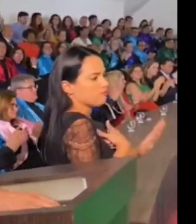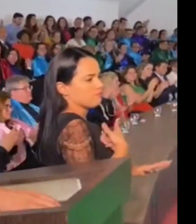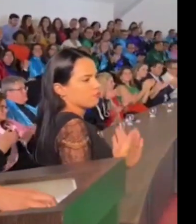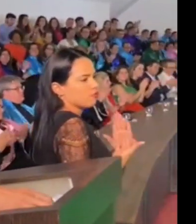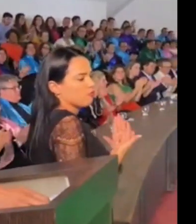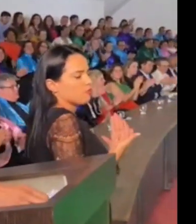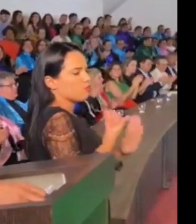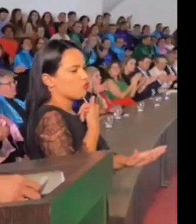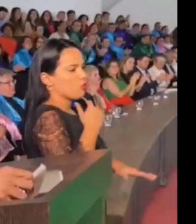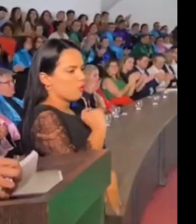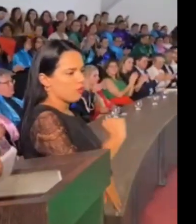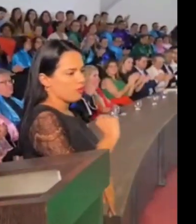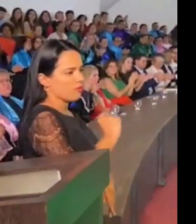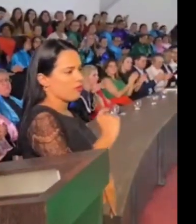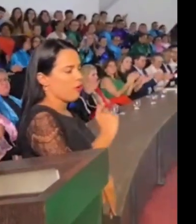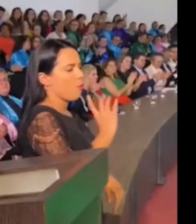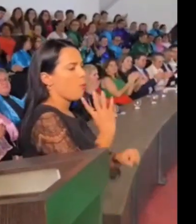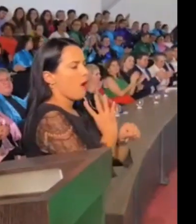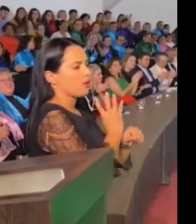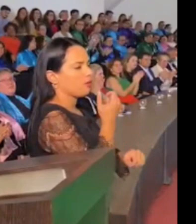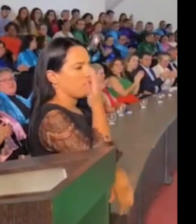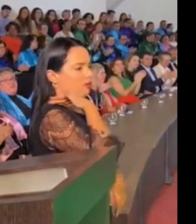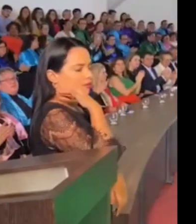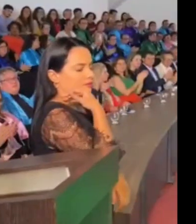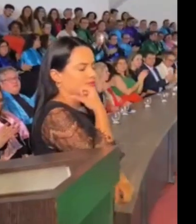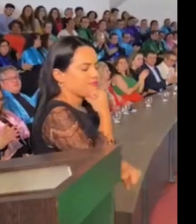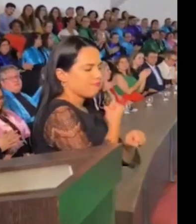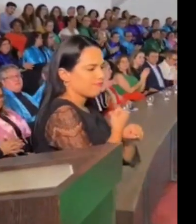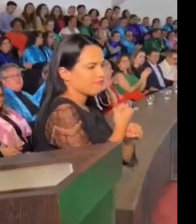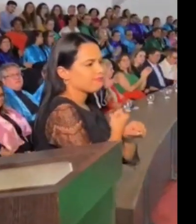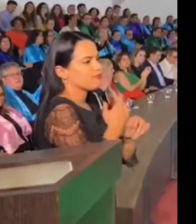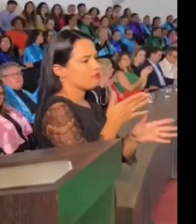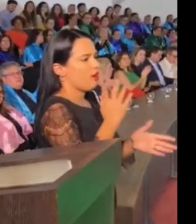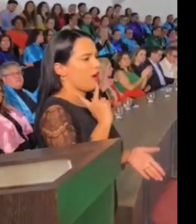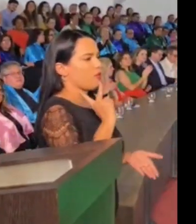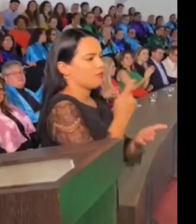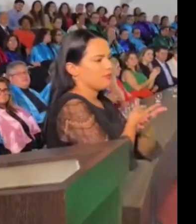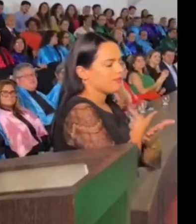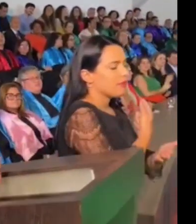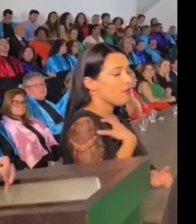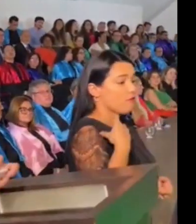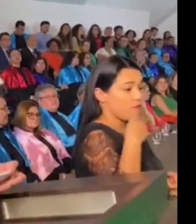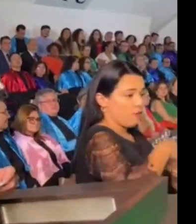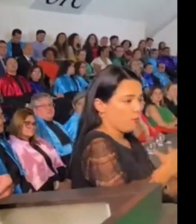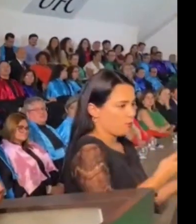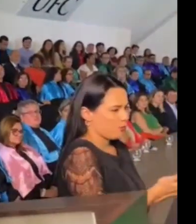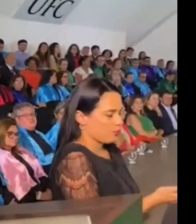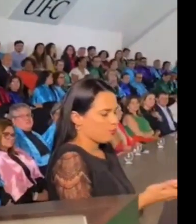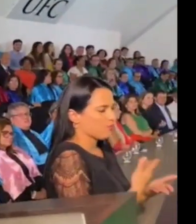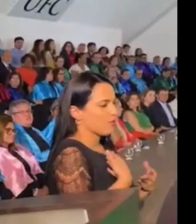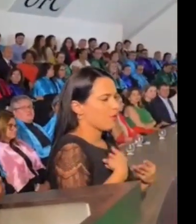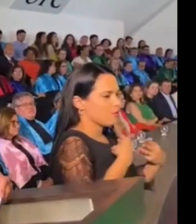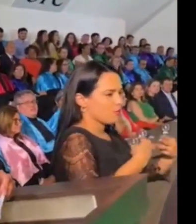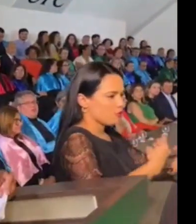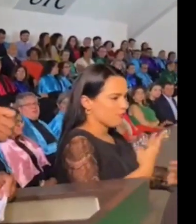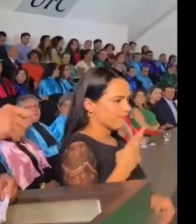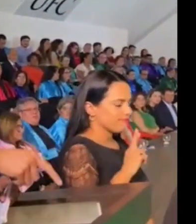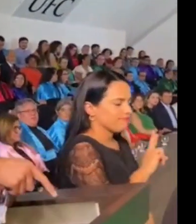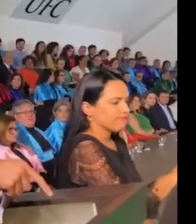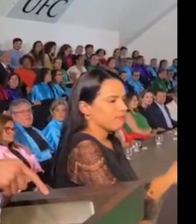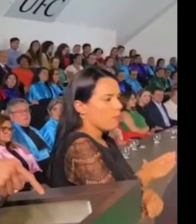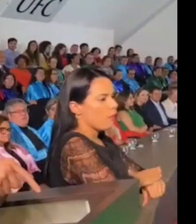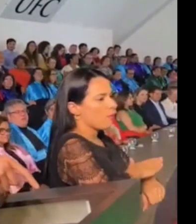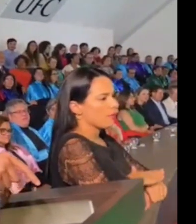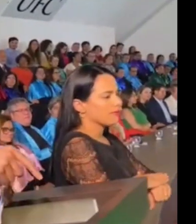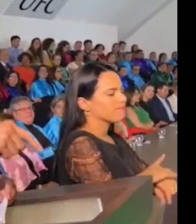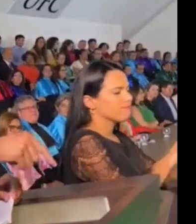há 4 anos atrás. E eu não poderia deixar de vir aqui como ministro participar desse ato. Temos um